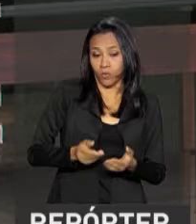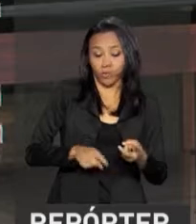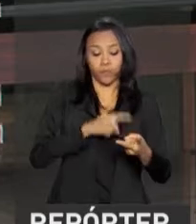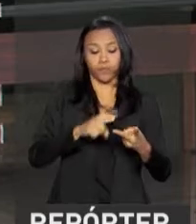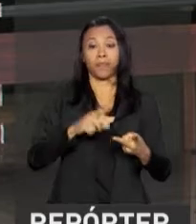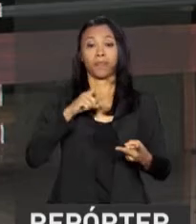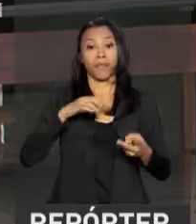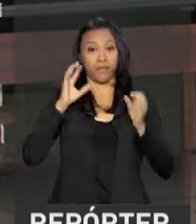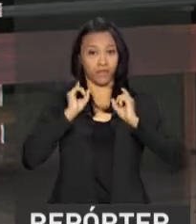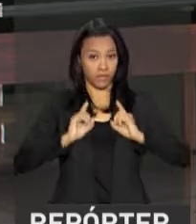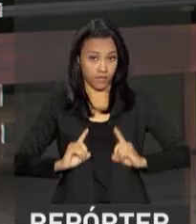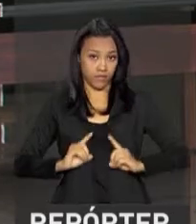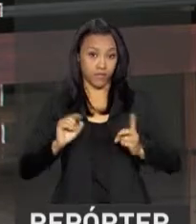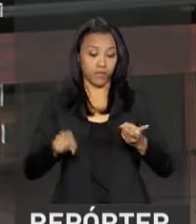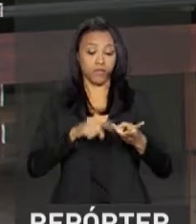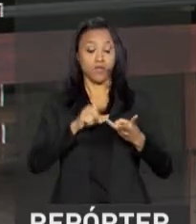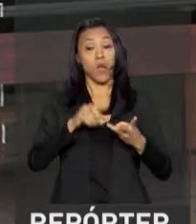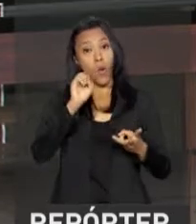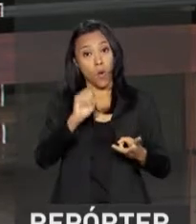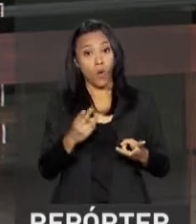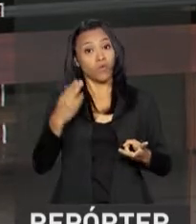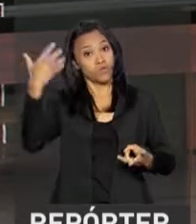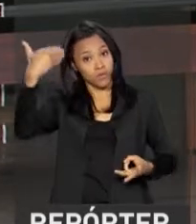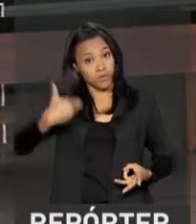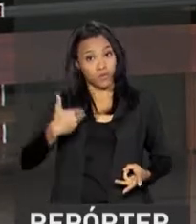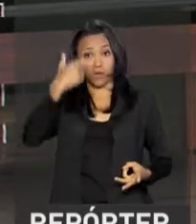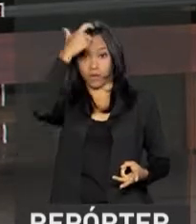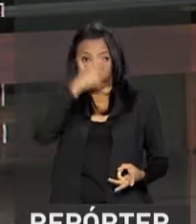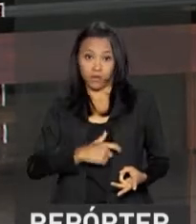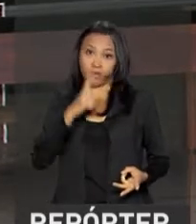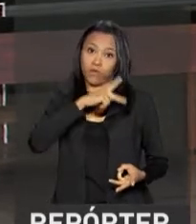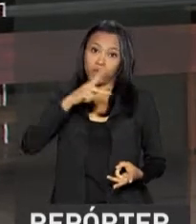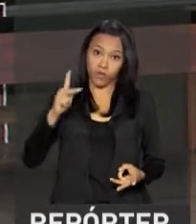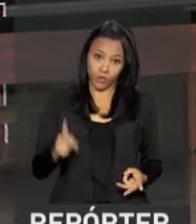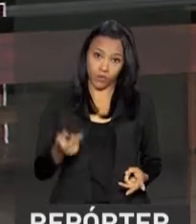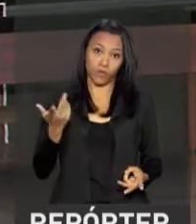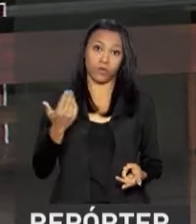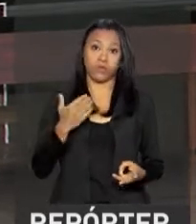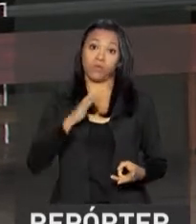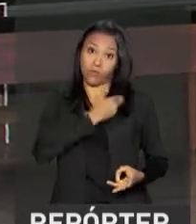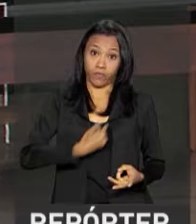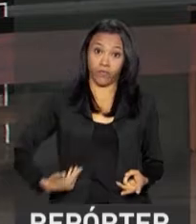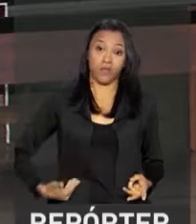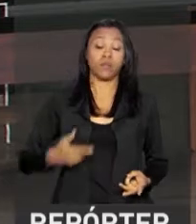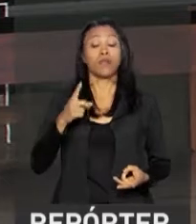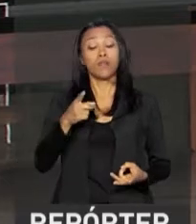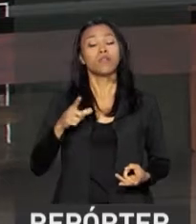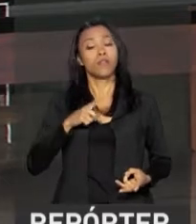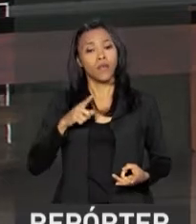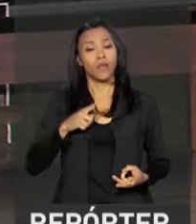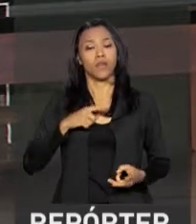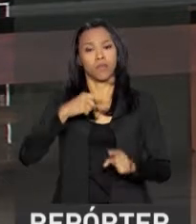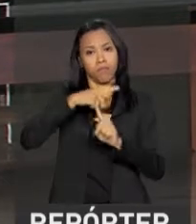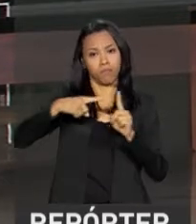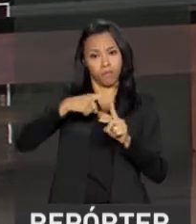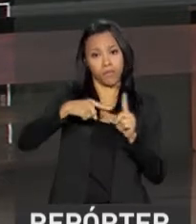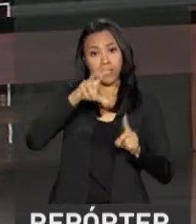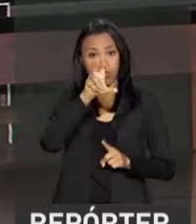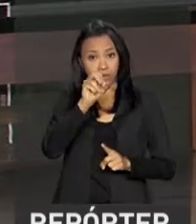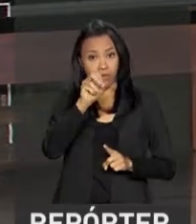ou ser professor da rede pública o prouni oferece bolsas de estudo parciais e integrais em faculdades